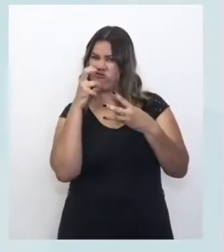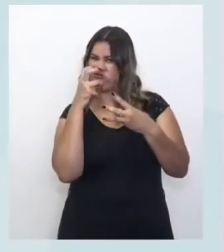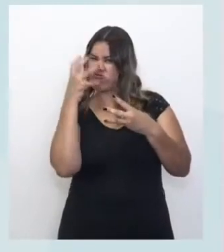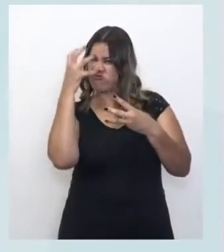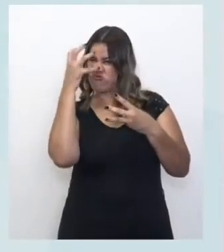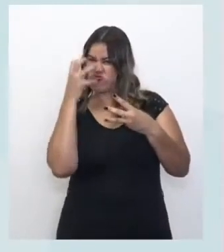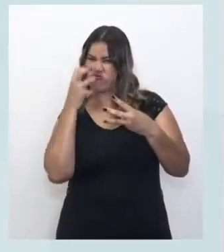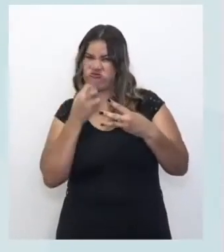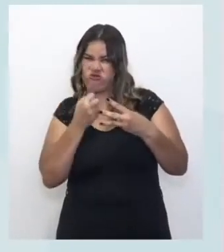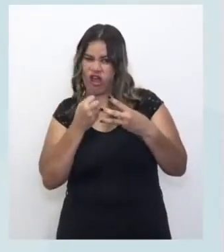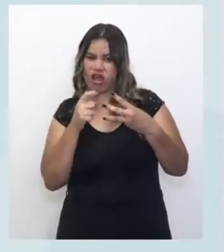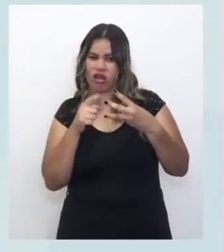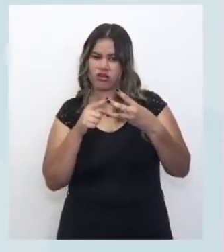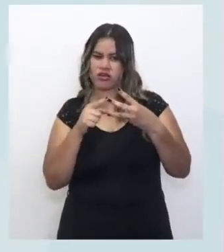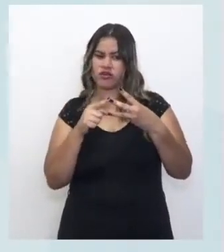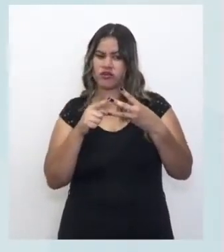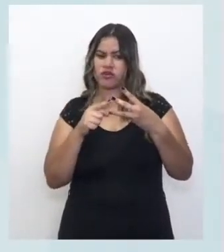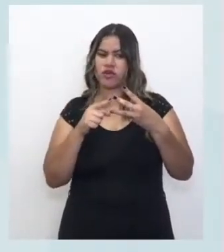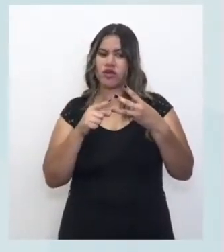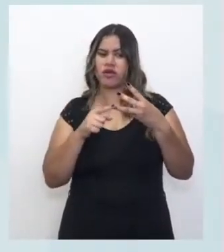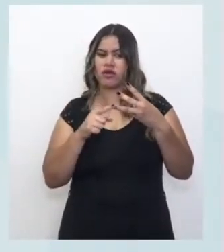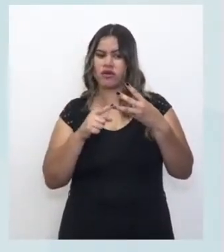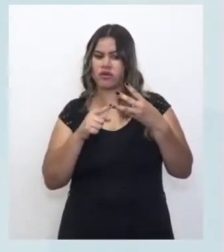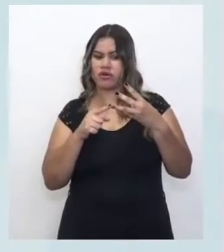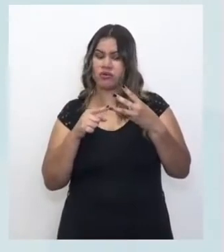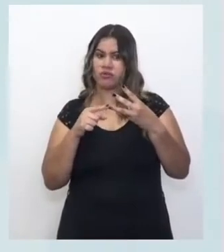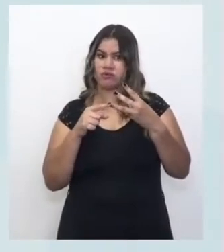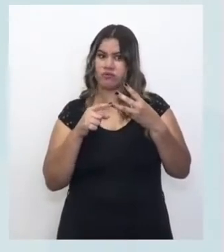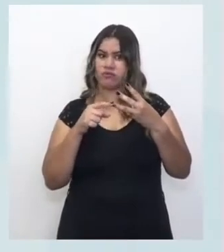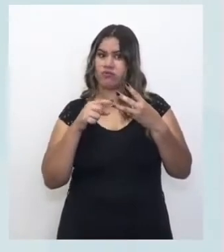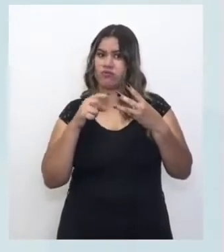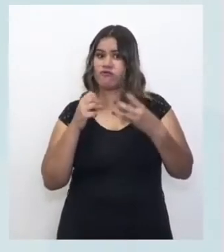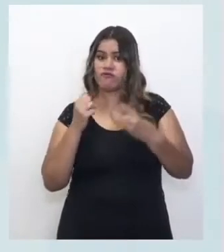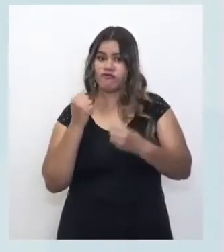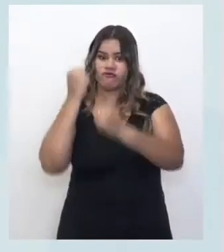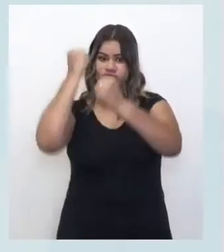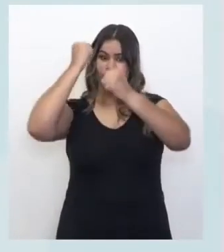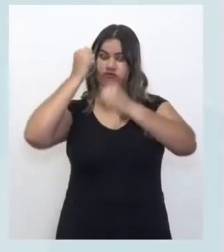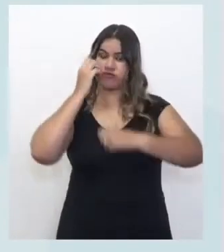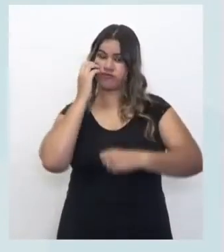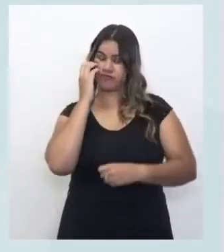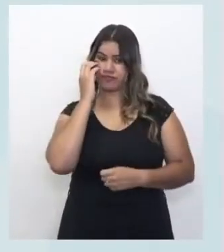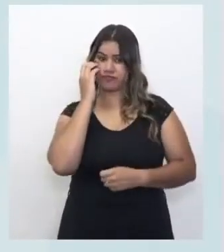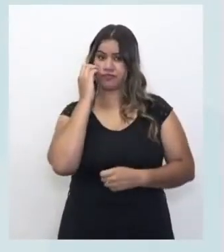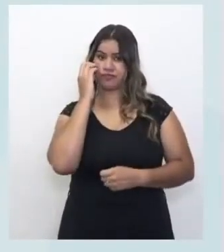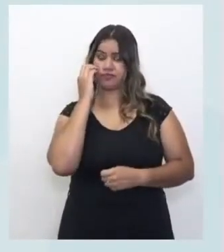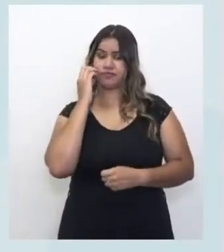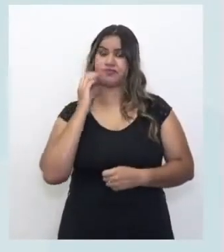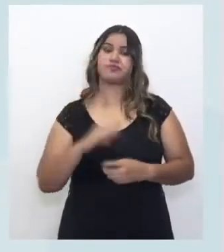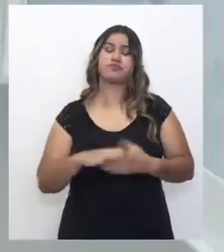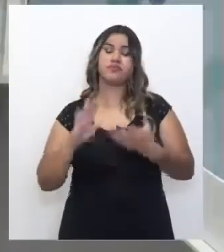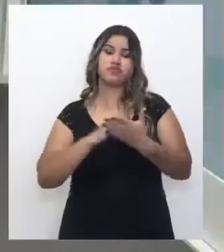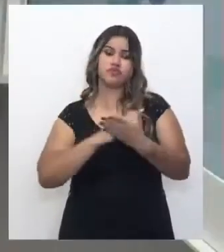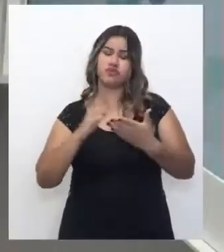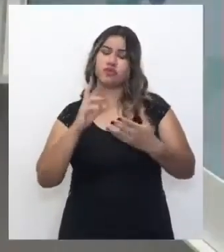Pro, tem mais alguma aí? Feroz também. Feroz, né? Feroz. Cão bravo